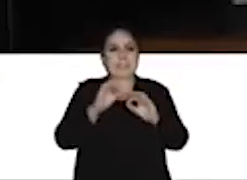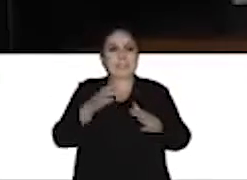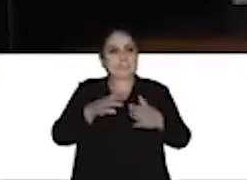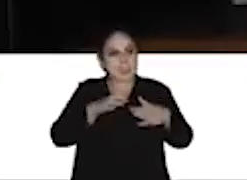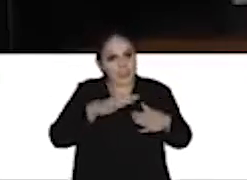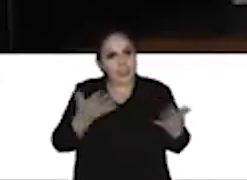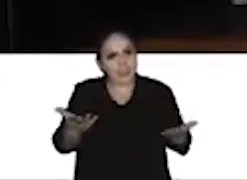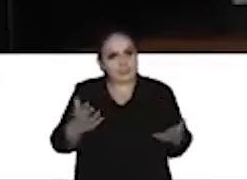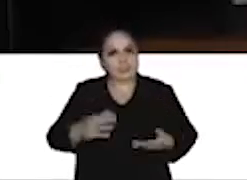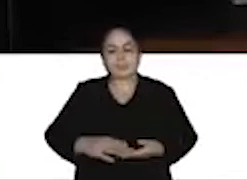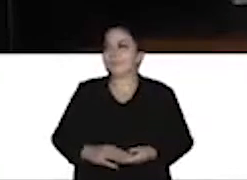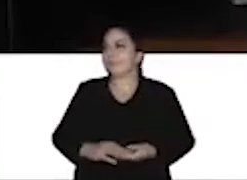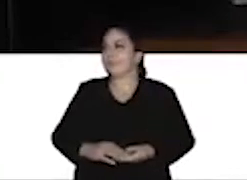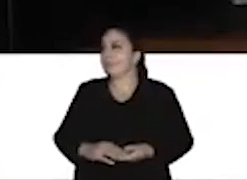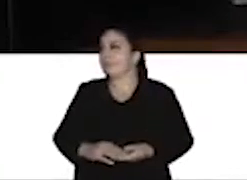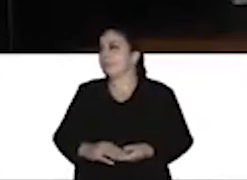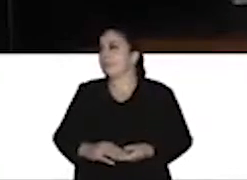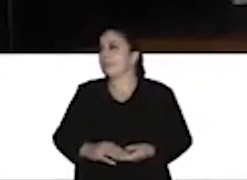não é, Dourado?